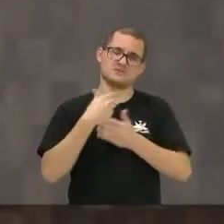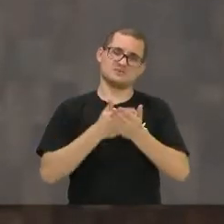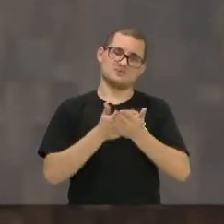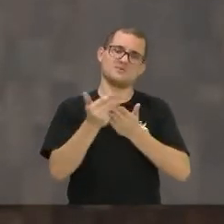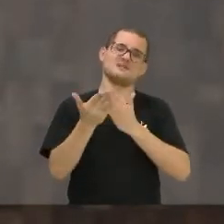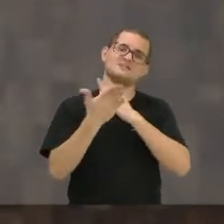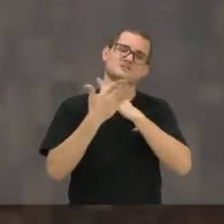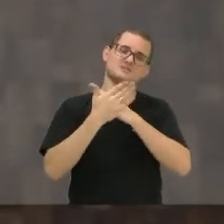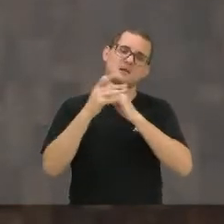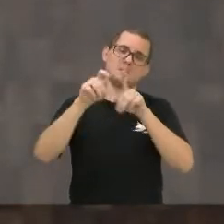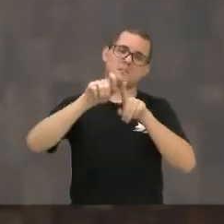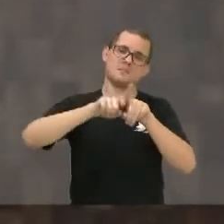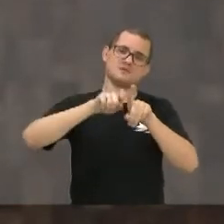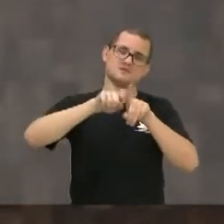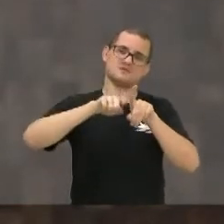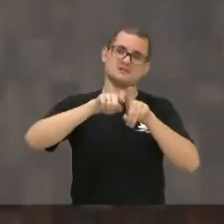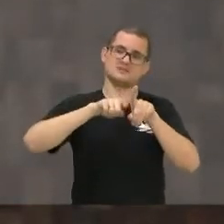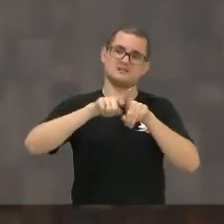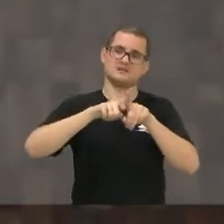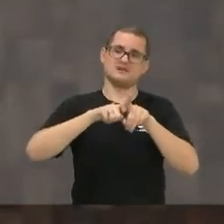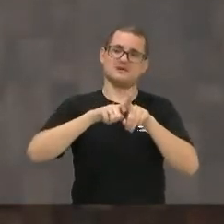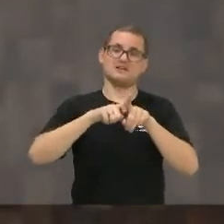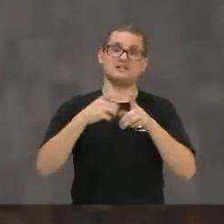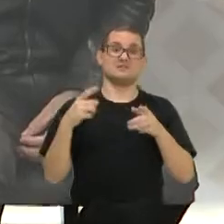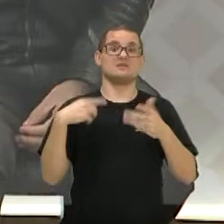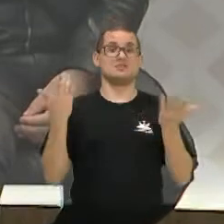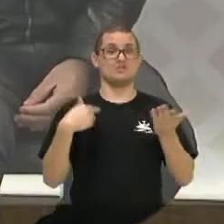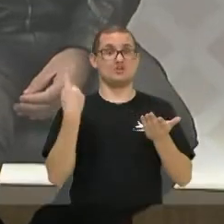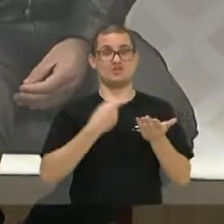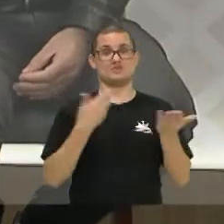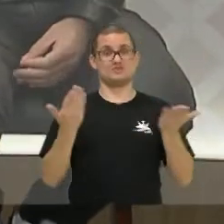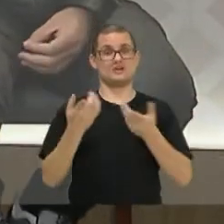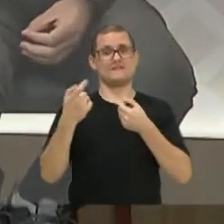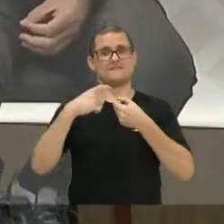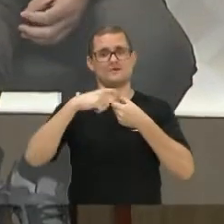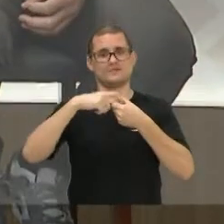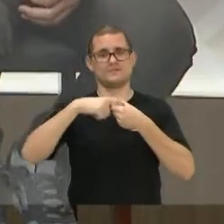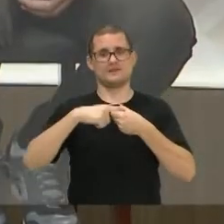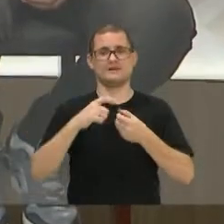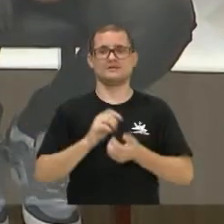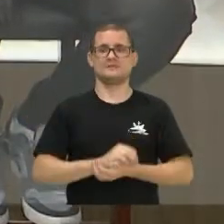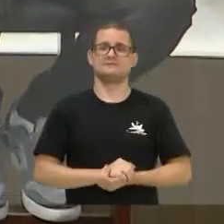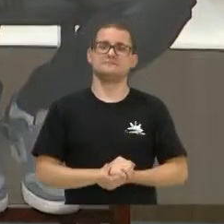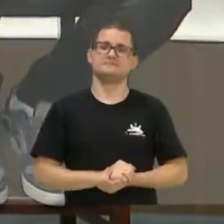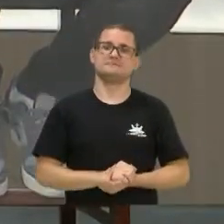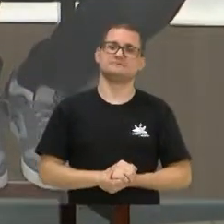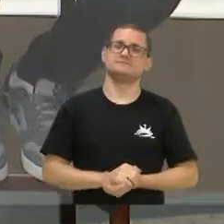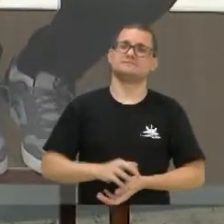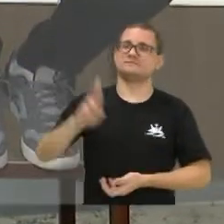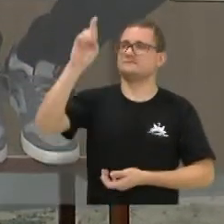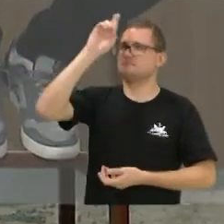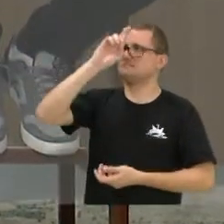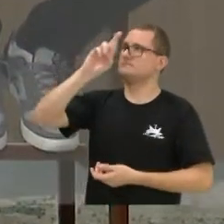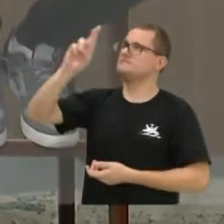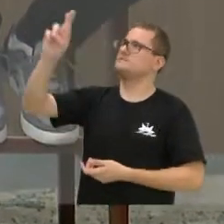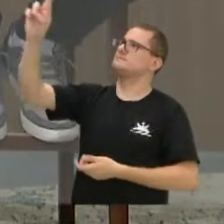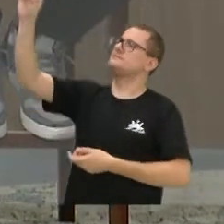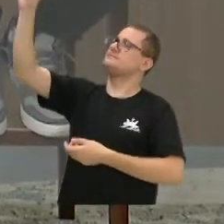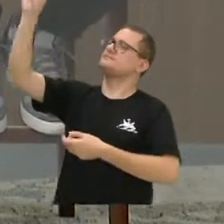u660 vamos juntos evangelizar voltamos já tá tua ternura senhor